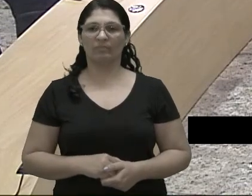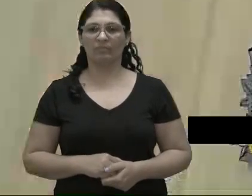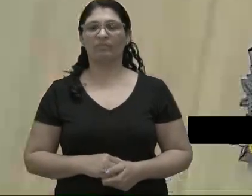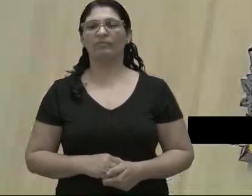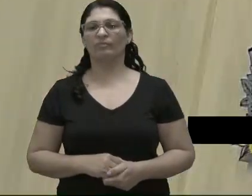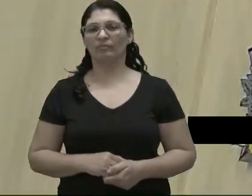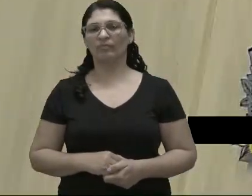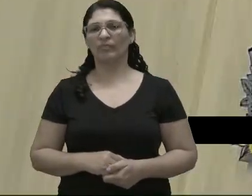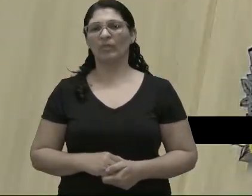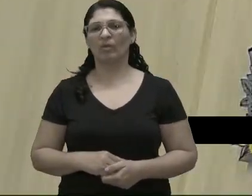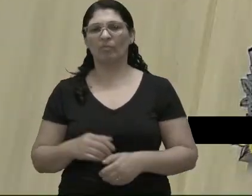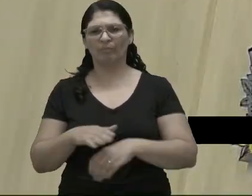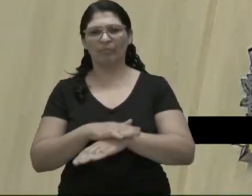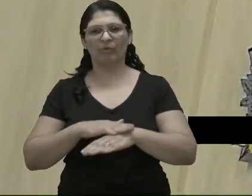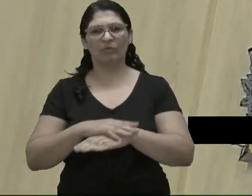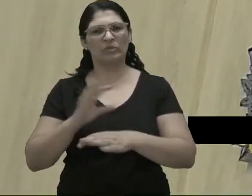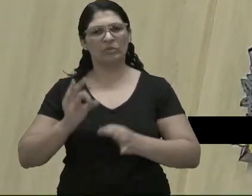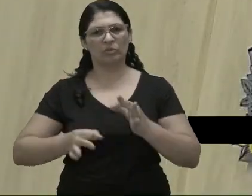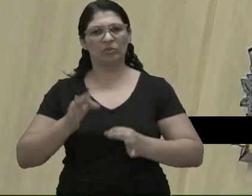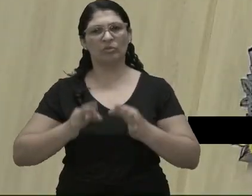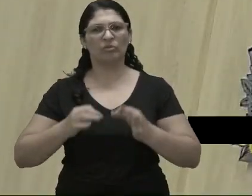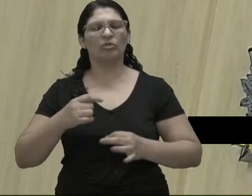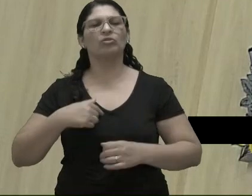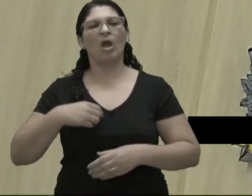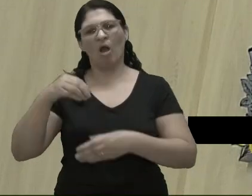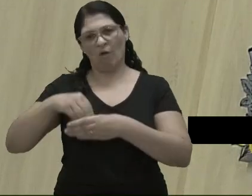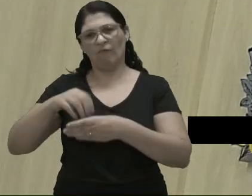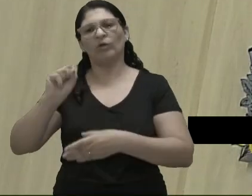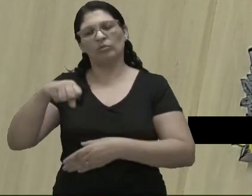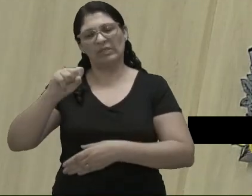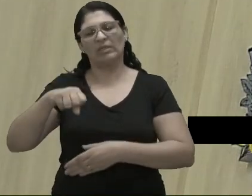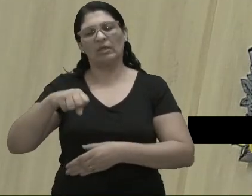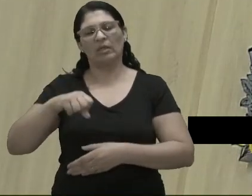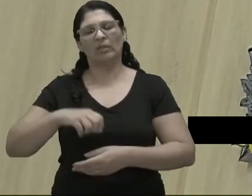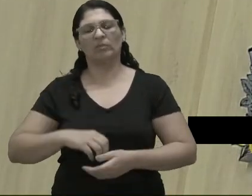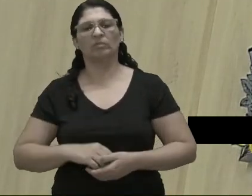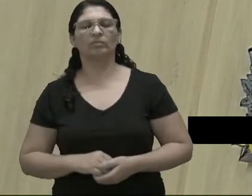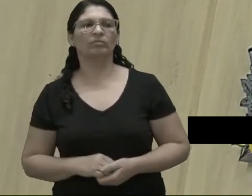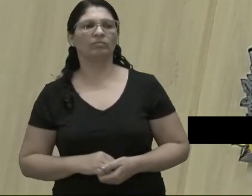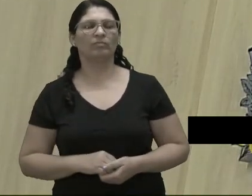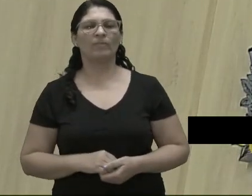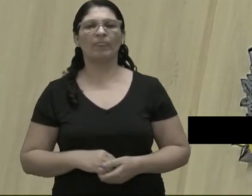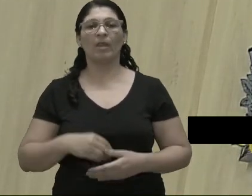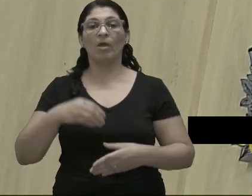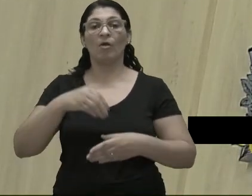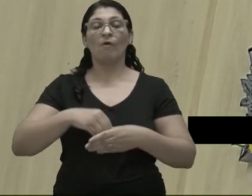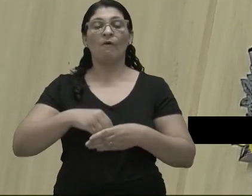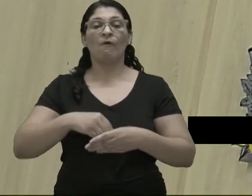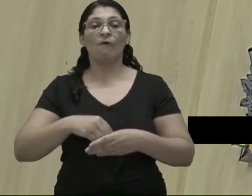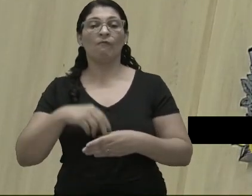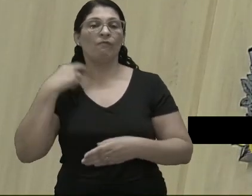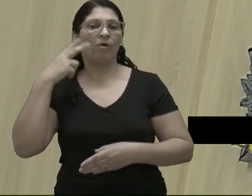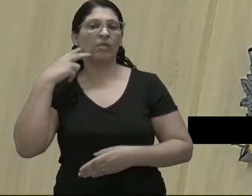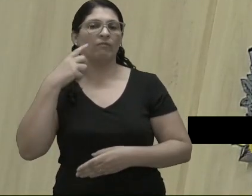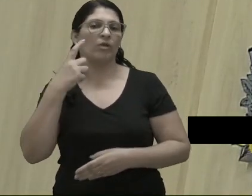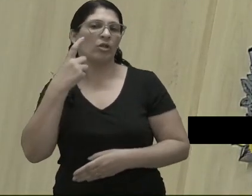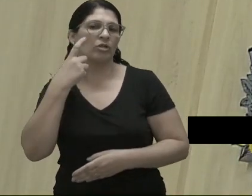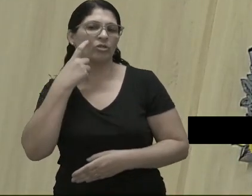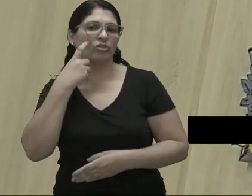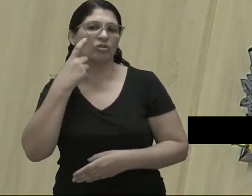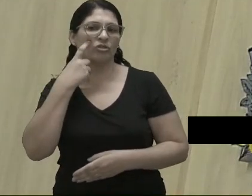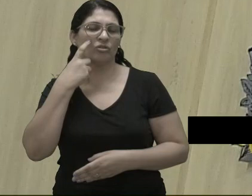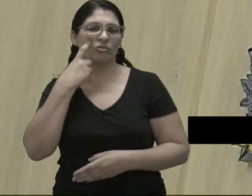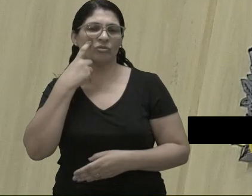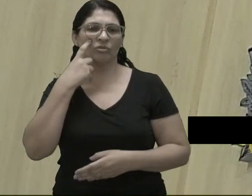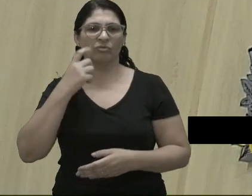Consultando aqui o jurídico da casa, eu declaro meu voto sim. Como vota vereador Diego Fonseca?